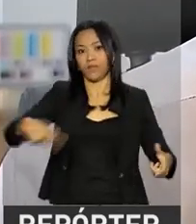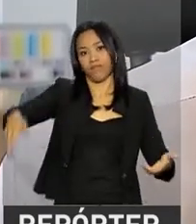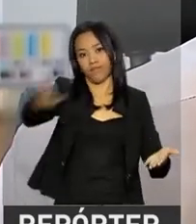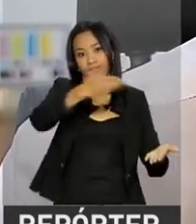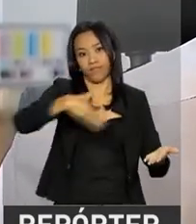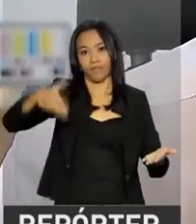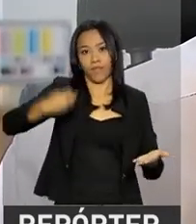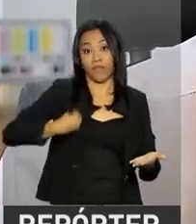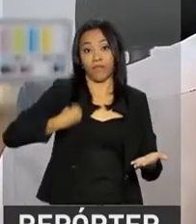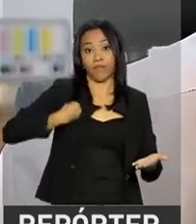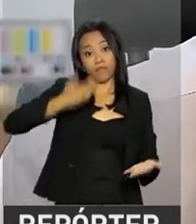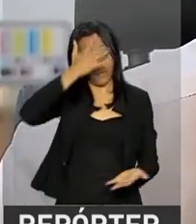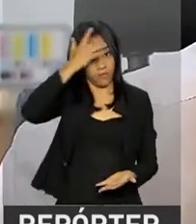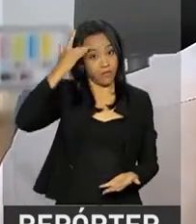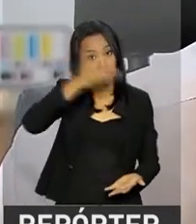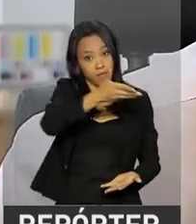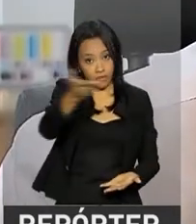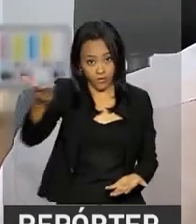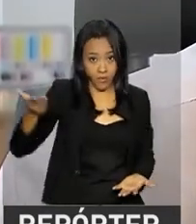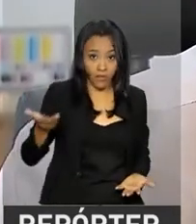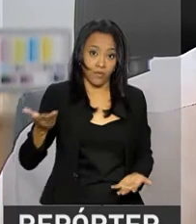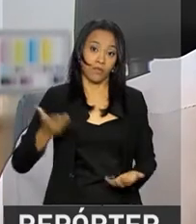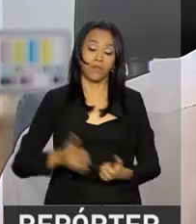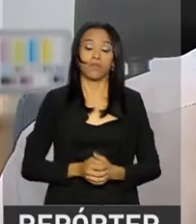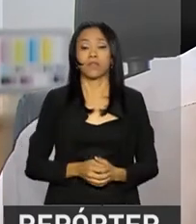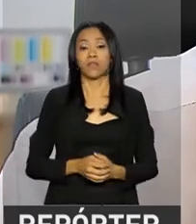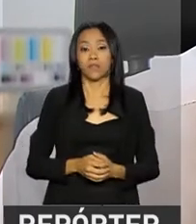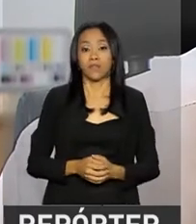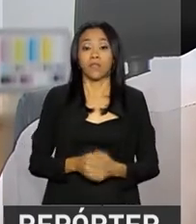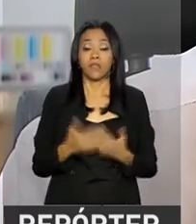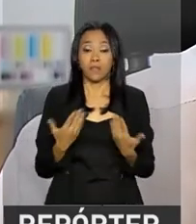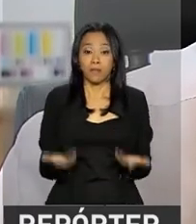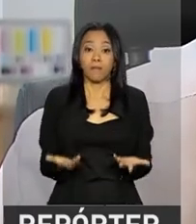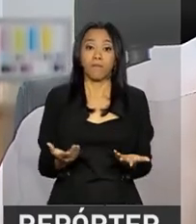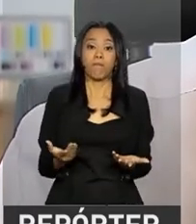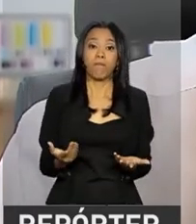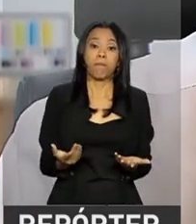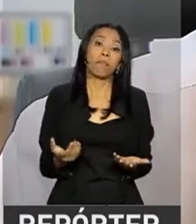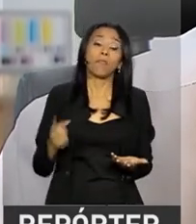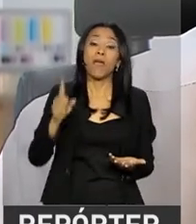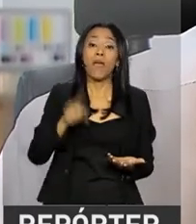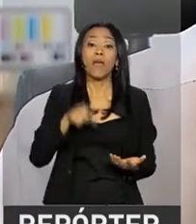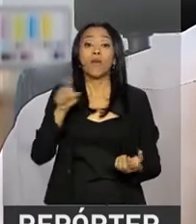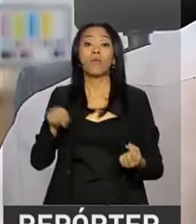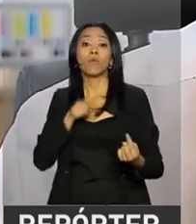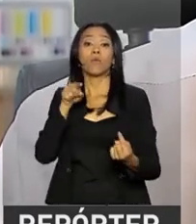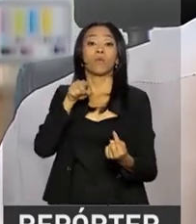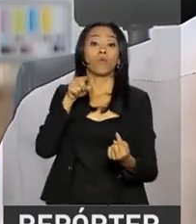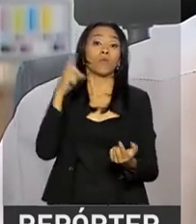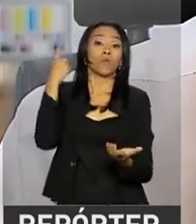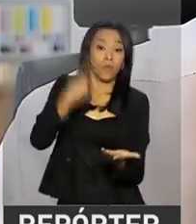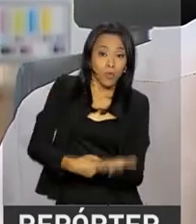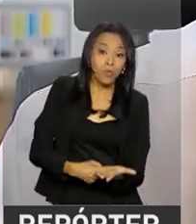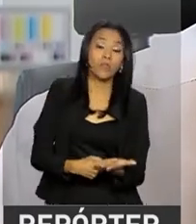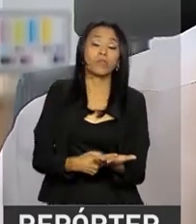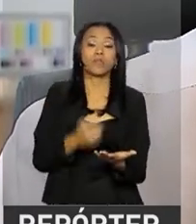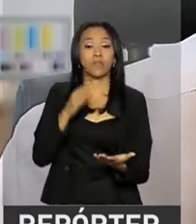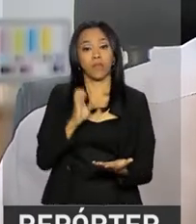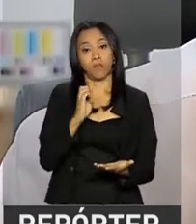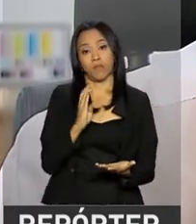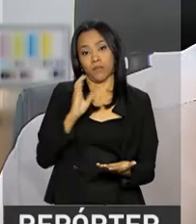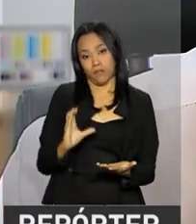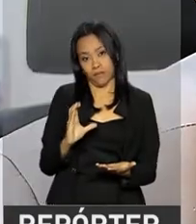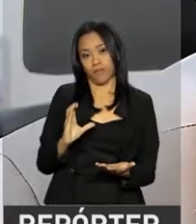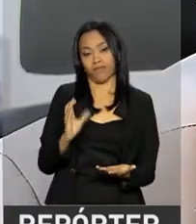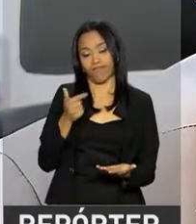indivíduo quer que têm as maiores dificuldades então é a missão de vencer sendo cumprida de comunicação